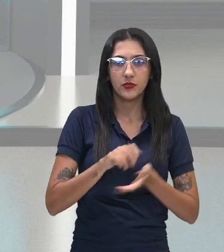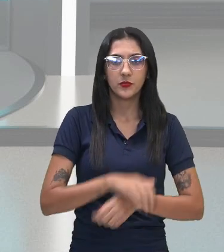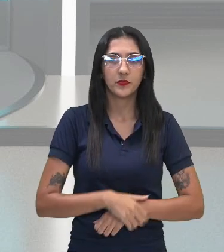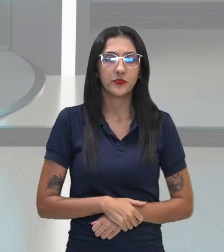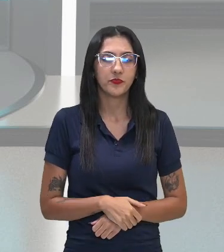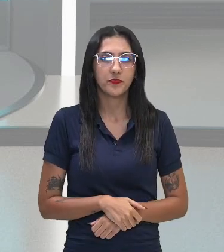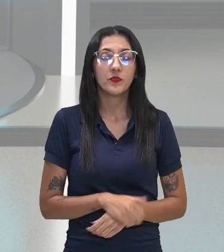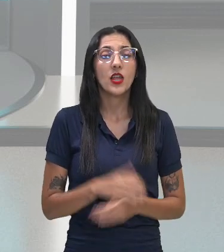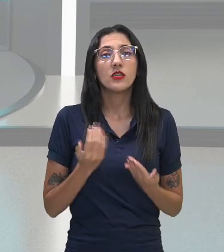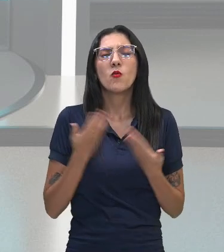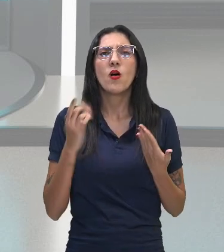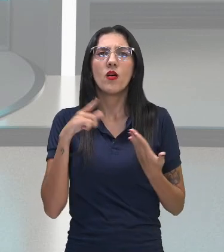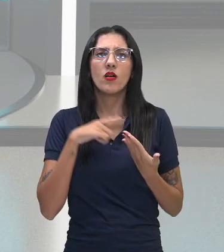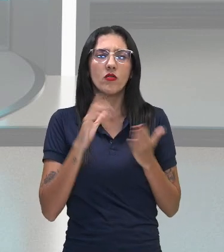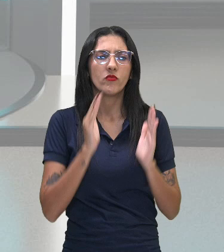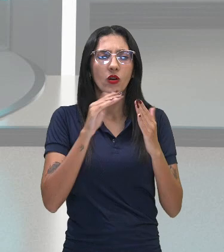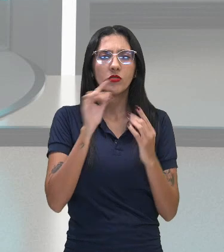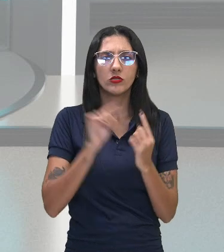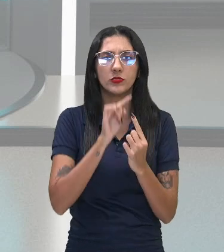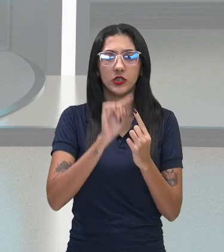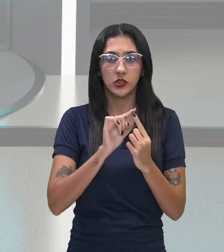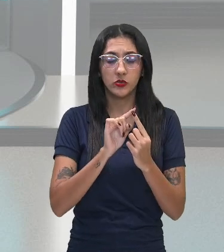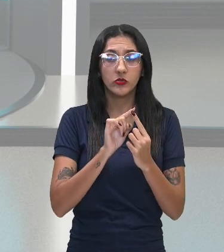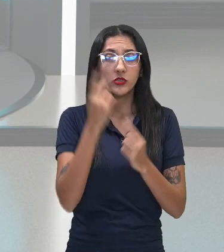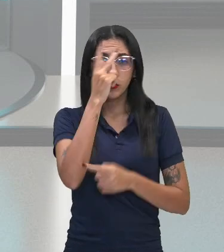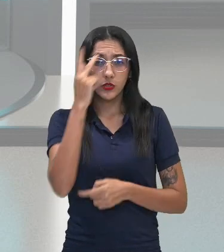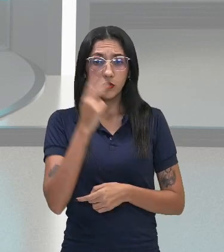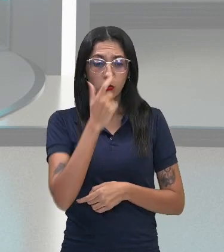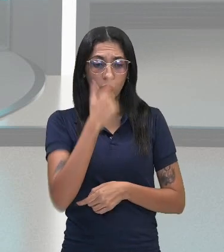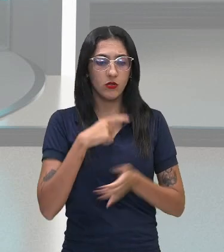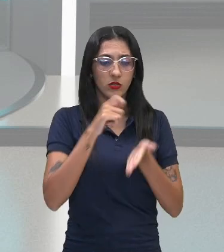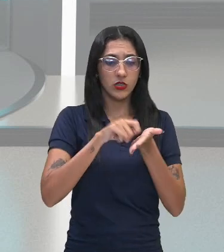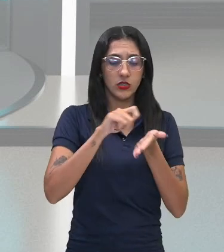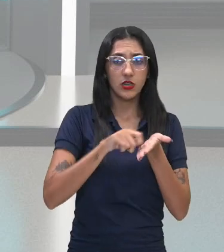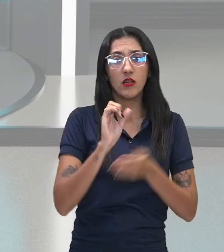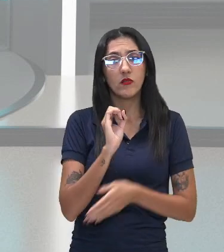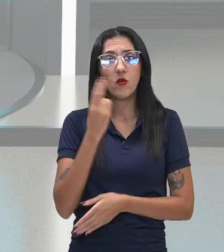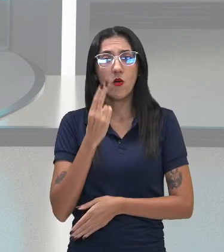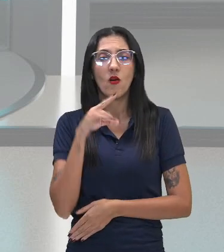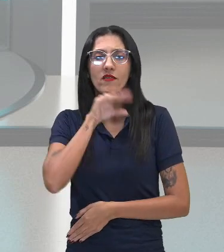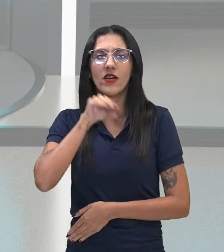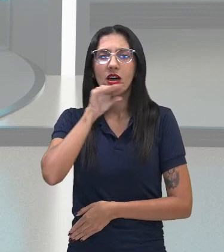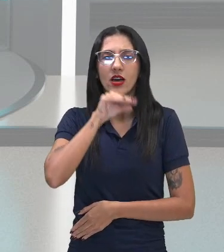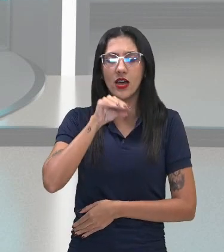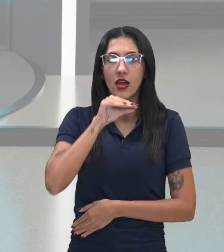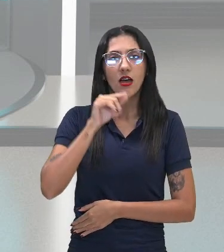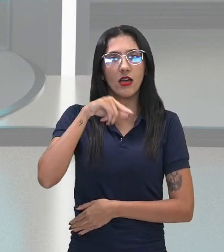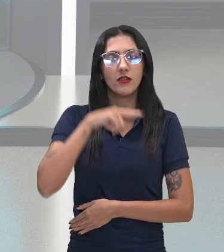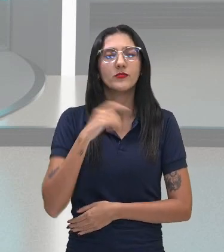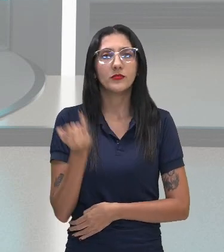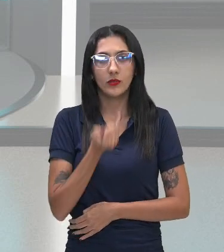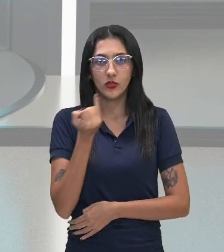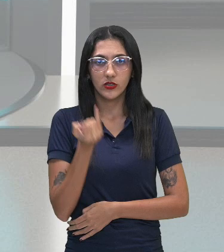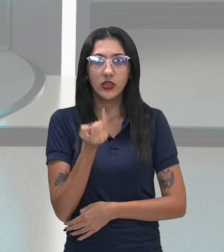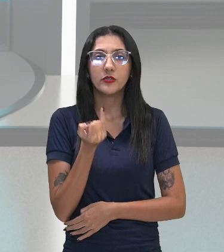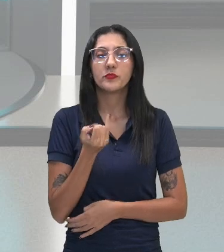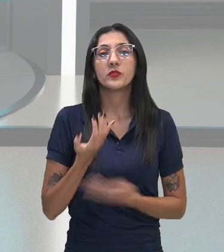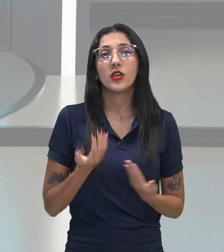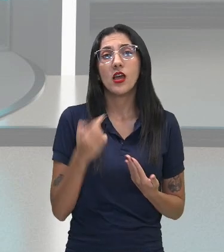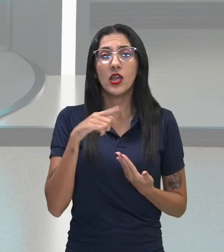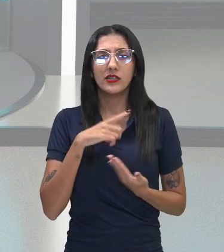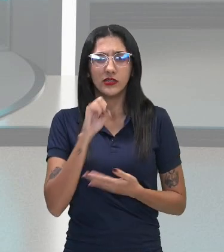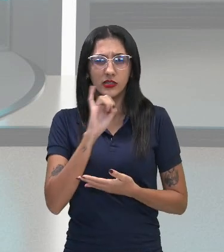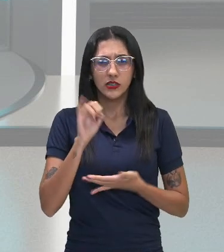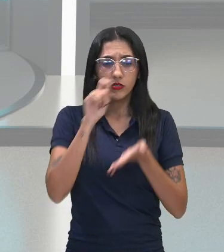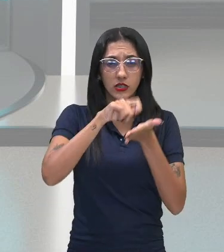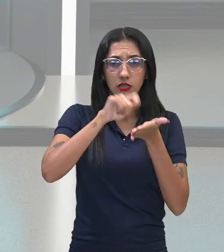a intencionalidade de quem escreve, de quem fala, é importante. E ele, quando vai escrever